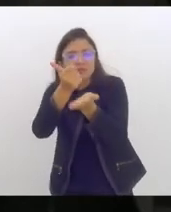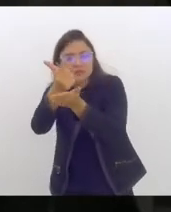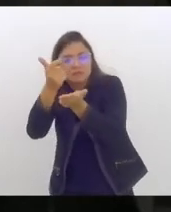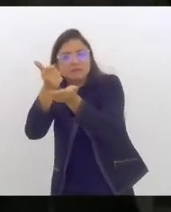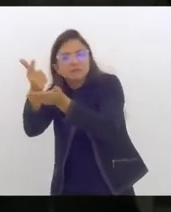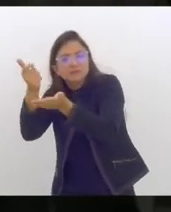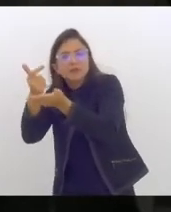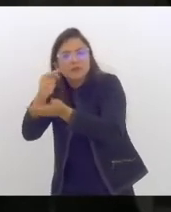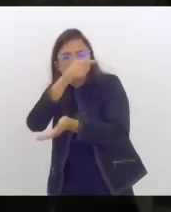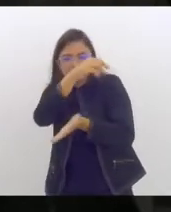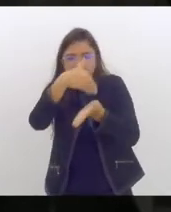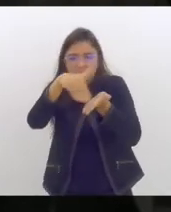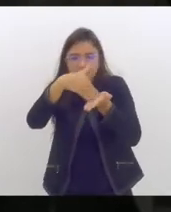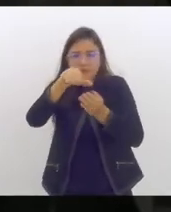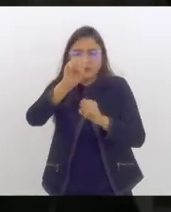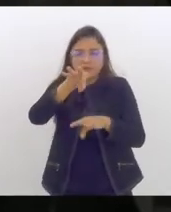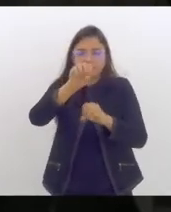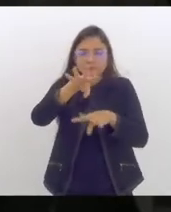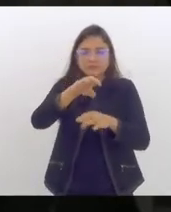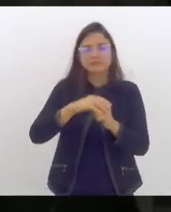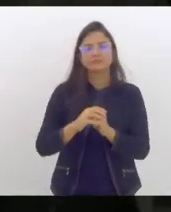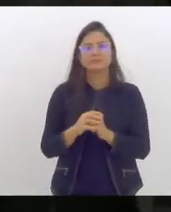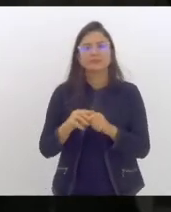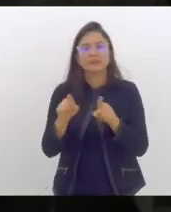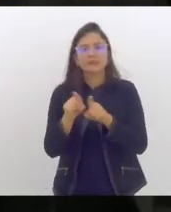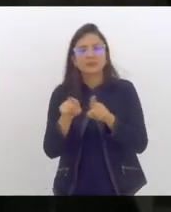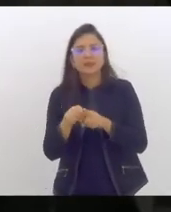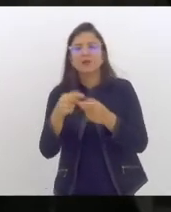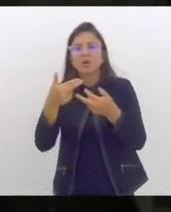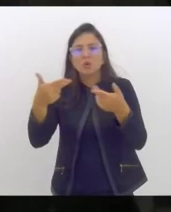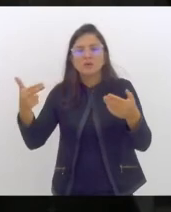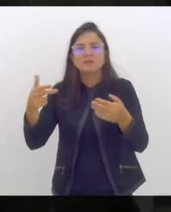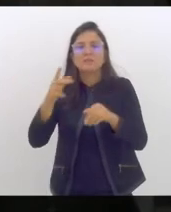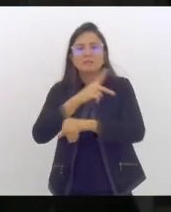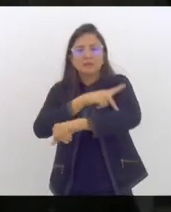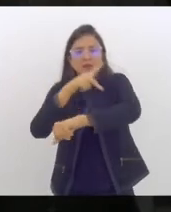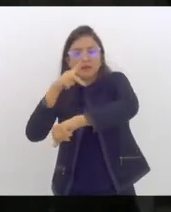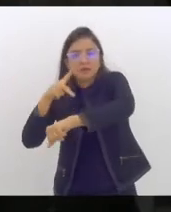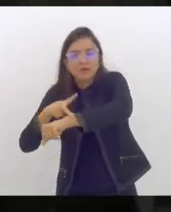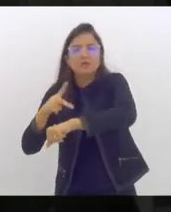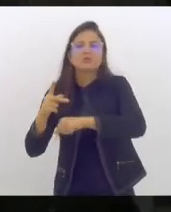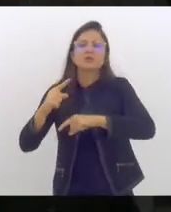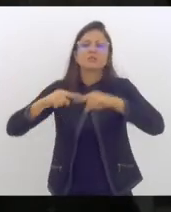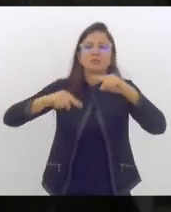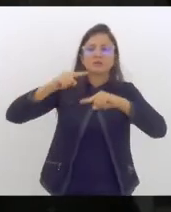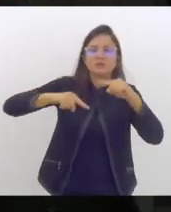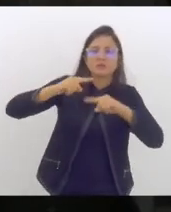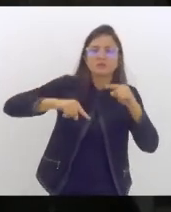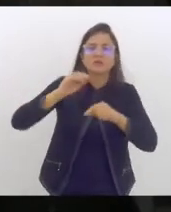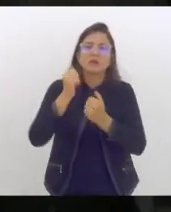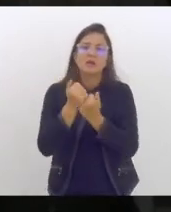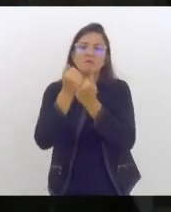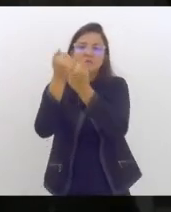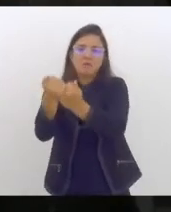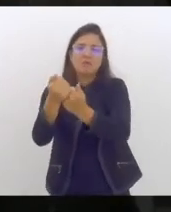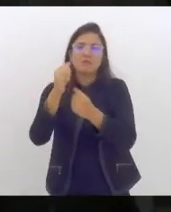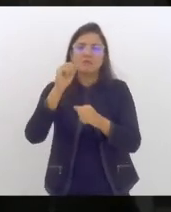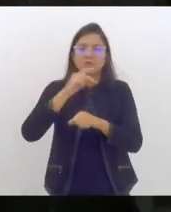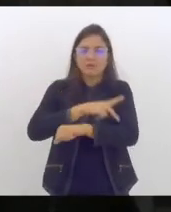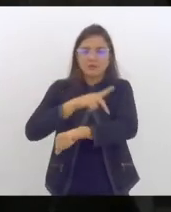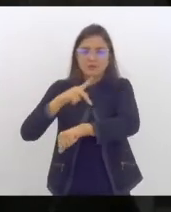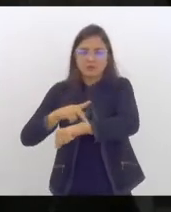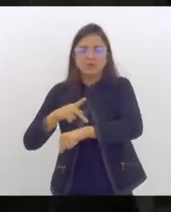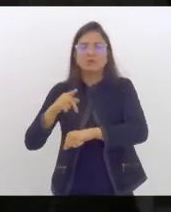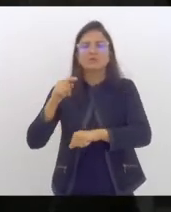a aquisição de obras pedagógicas como recursos de apoio pedagógico destinado ao desenvolvimento